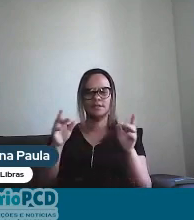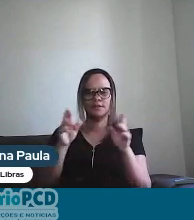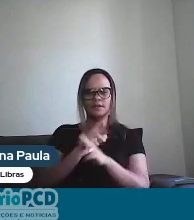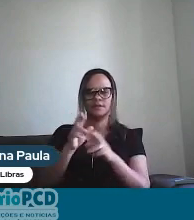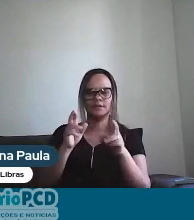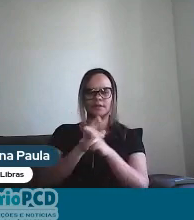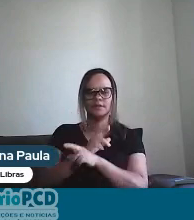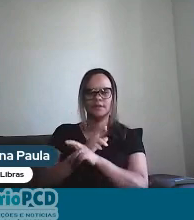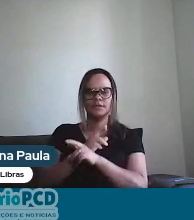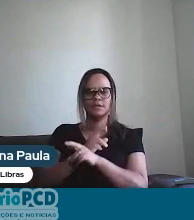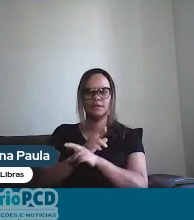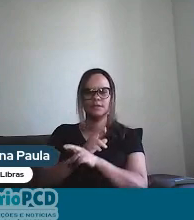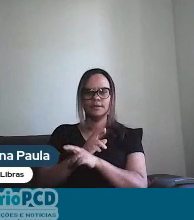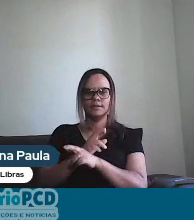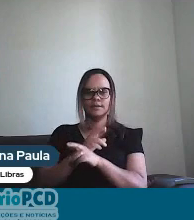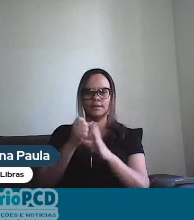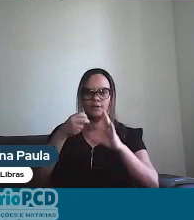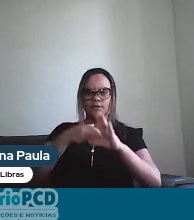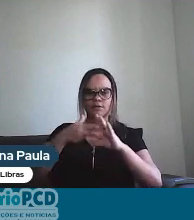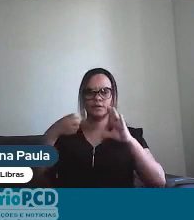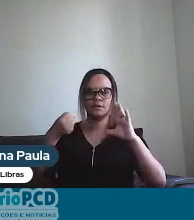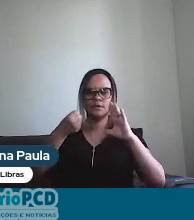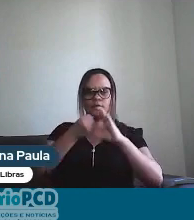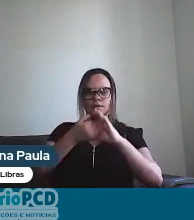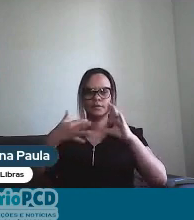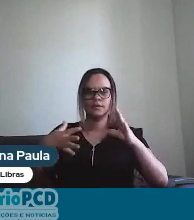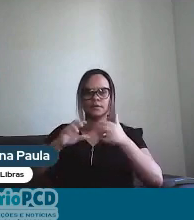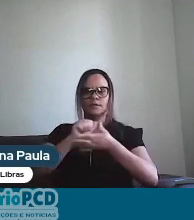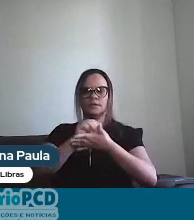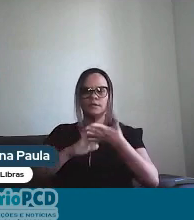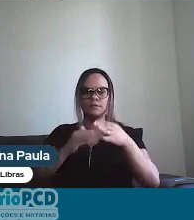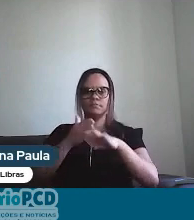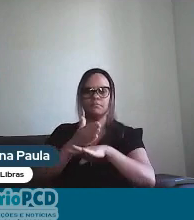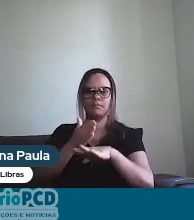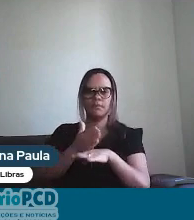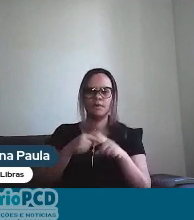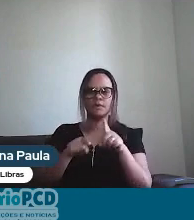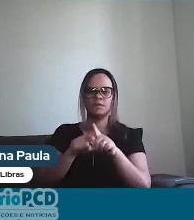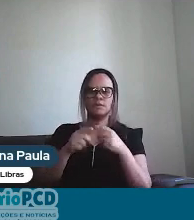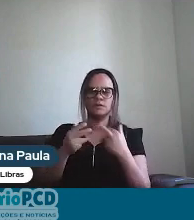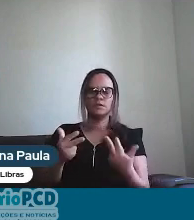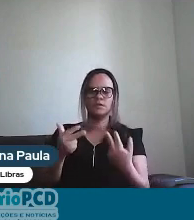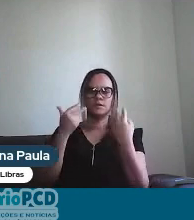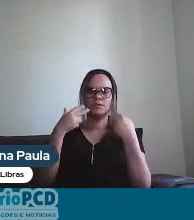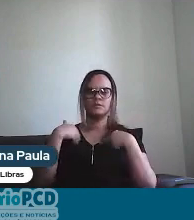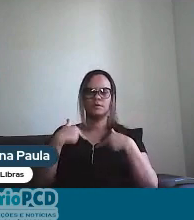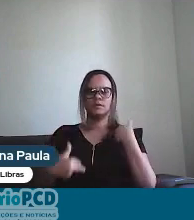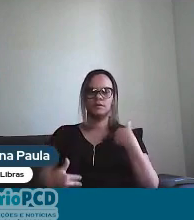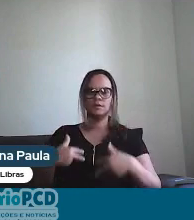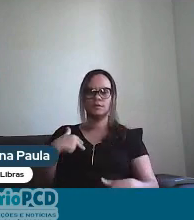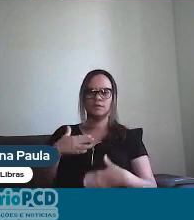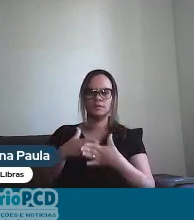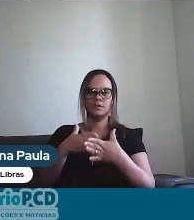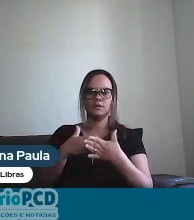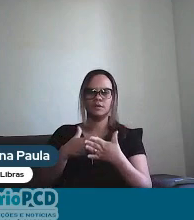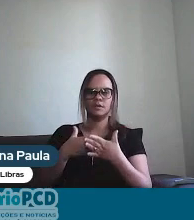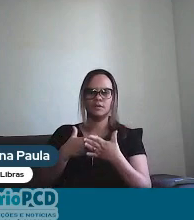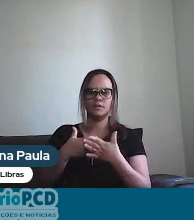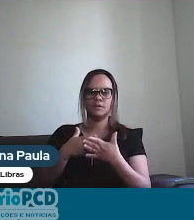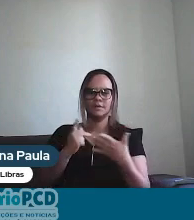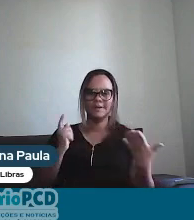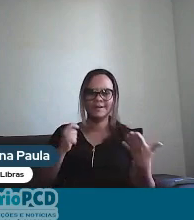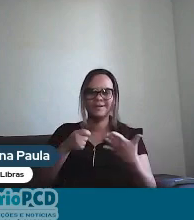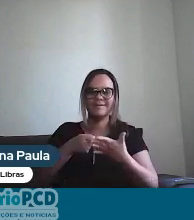relacional pela consequência nas atividades de participação, né? Então, assim, a gente enxerga o corpo e as barreiras como